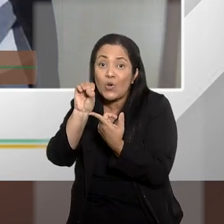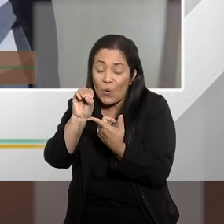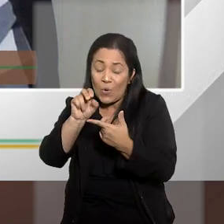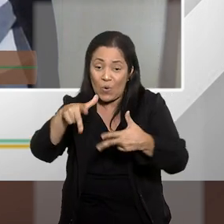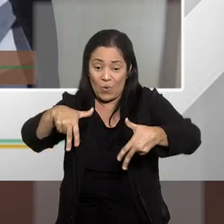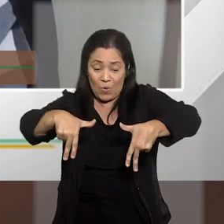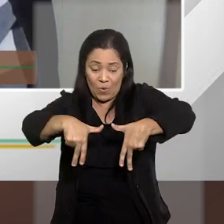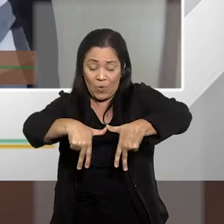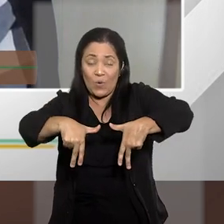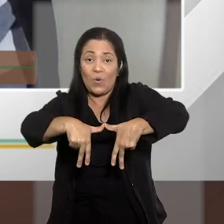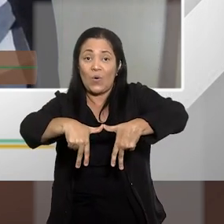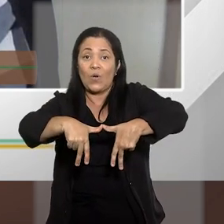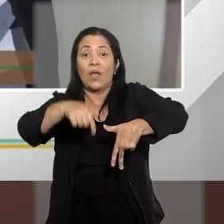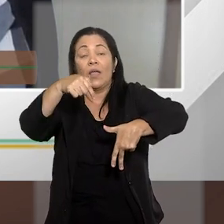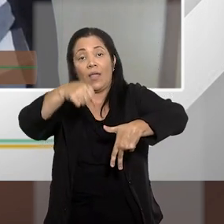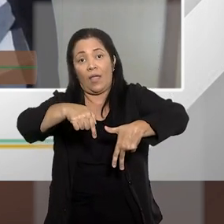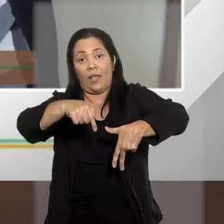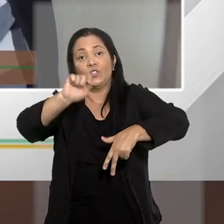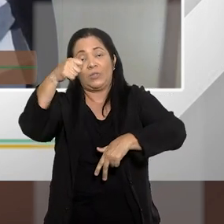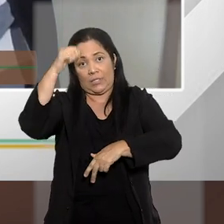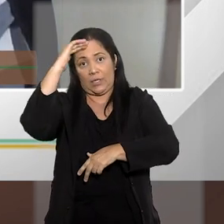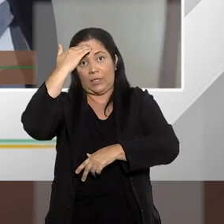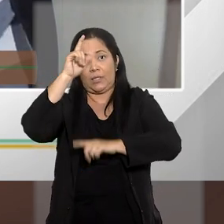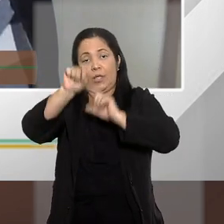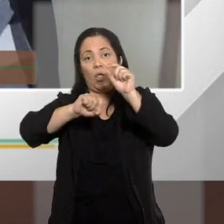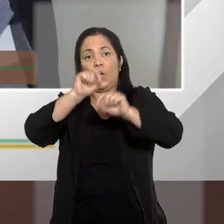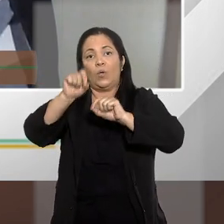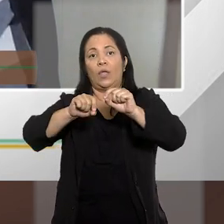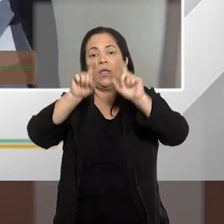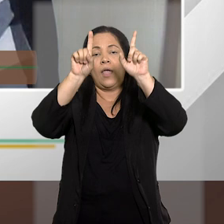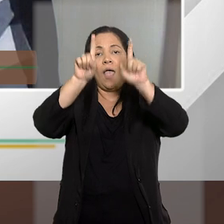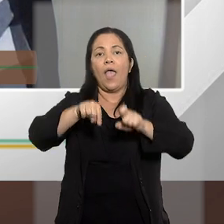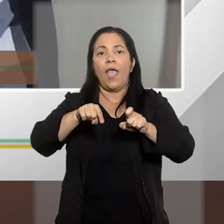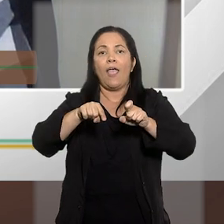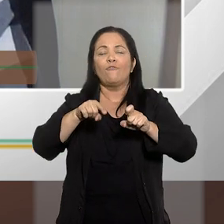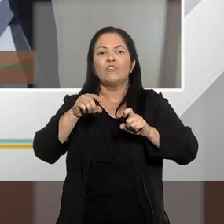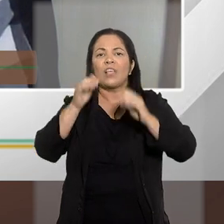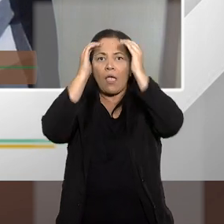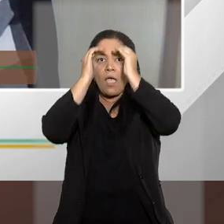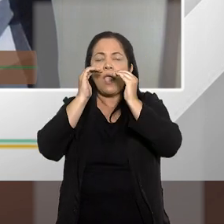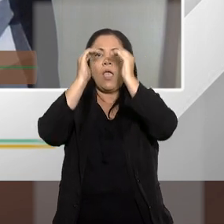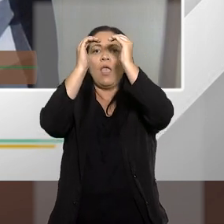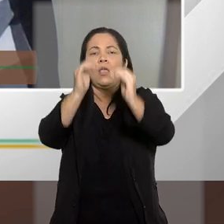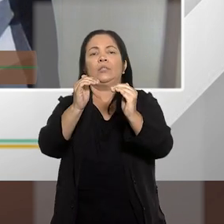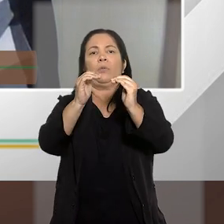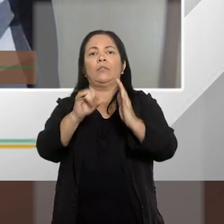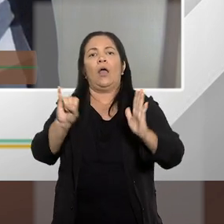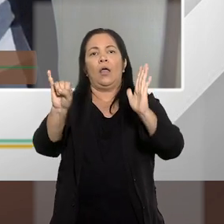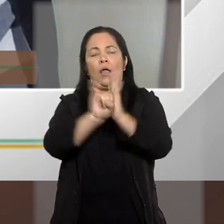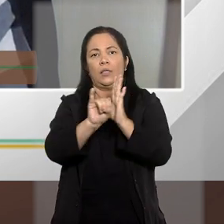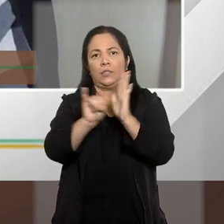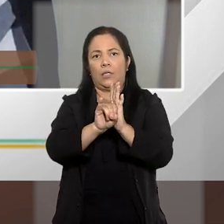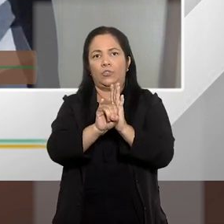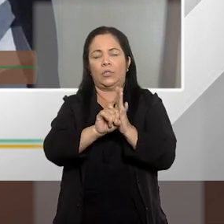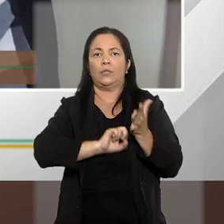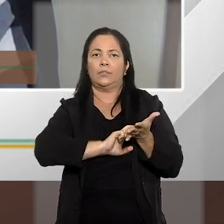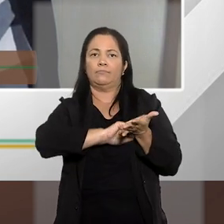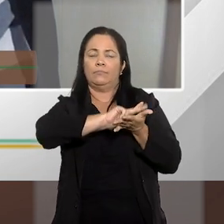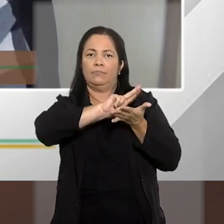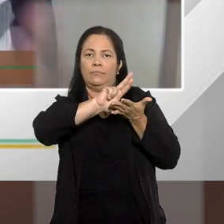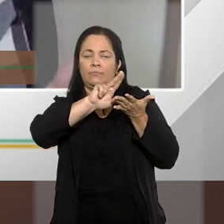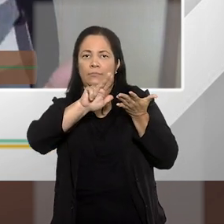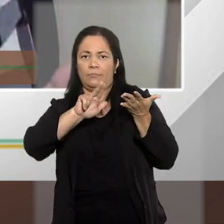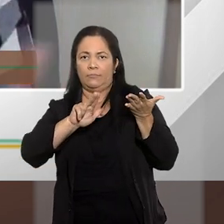setores conservadores, é importante entender que gênero é o reconhecimento dessas expressões e dessas identidades que não se reservam